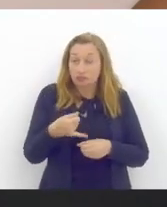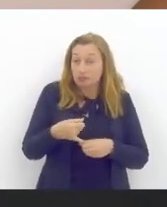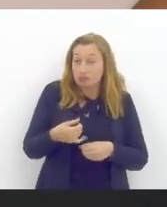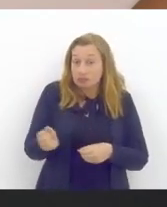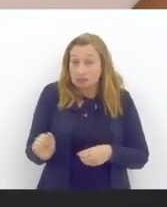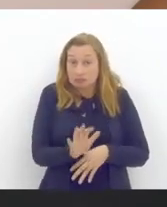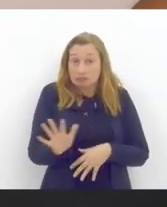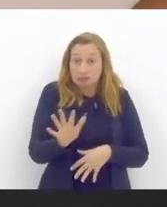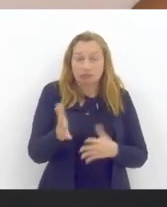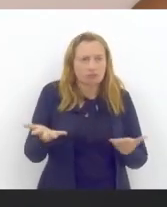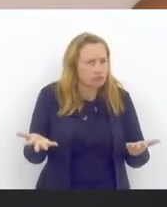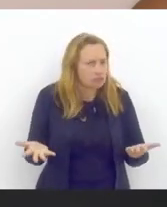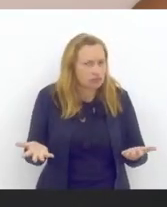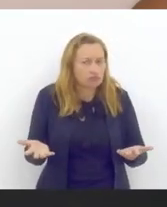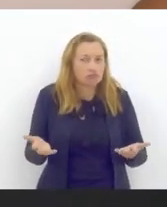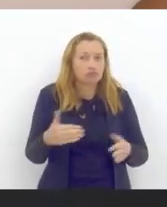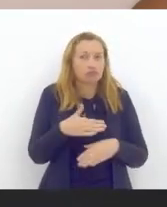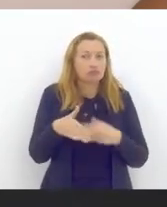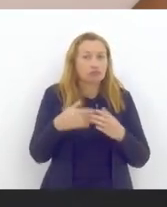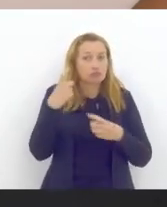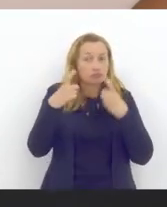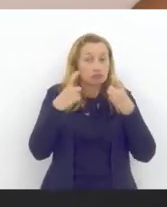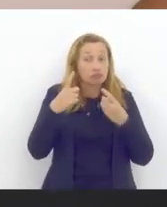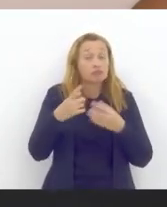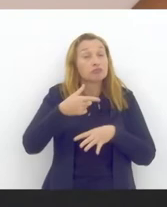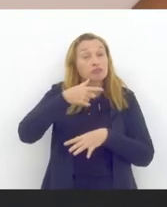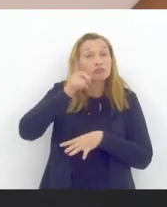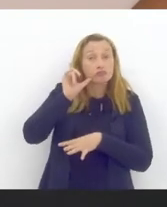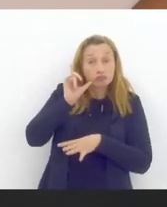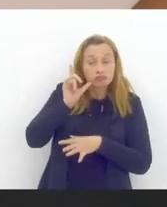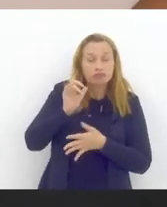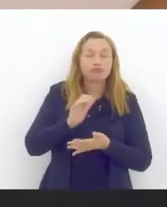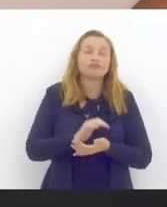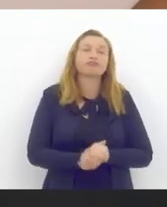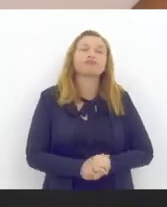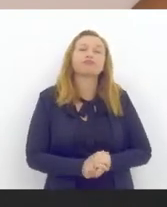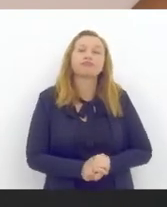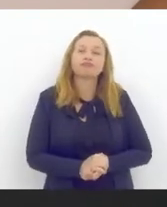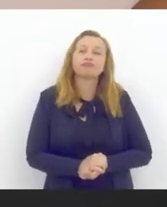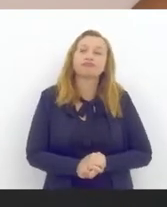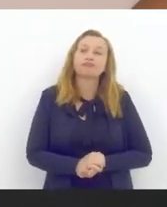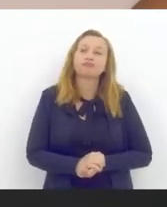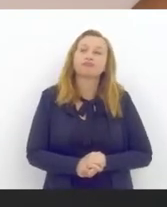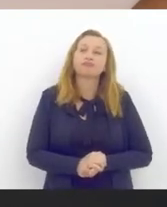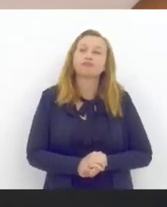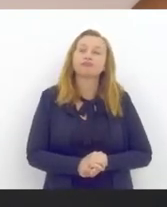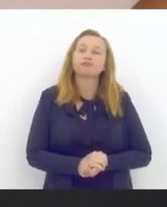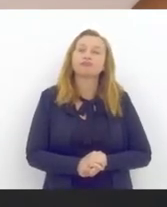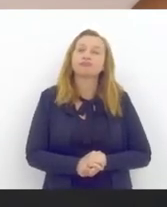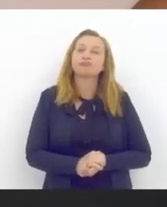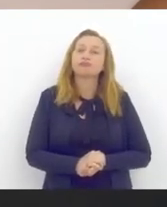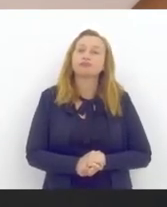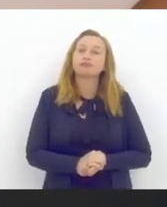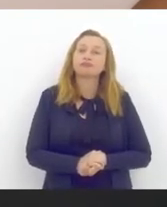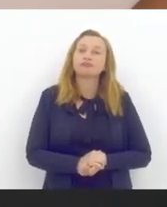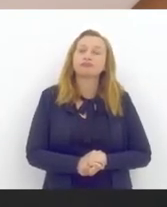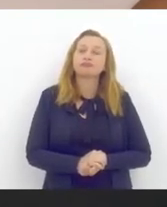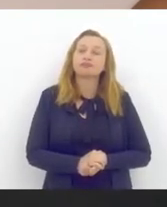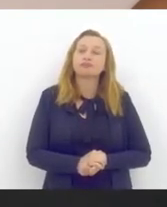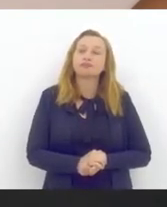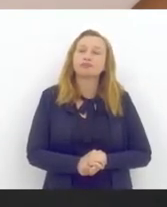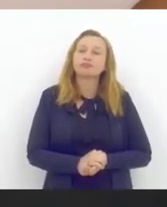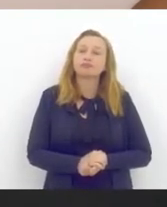calado. Então, eu estou aqui avisando. E ontem, vou botar a tela no relatório, Valdec, que